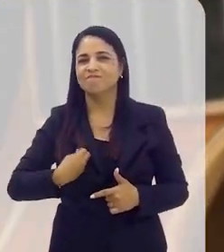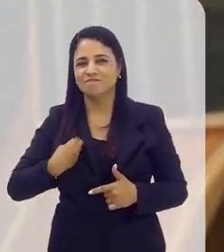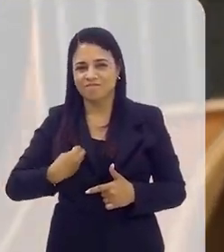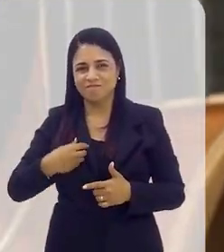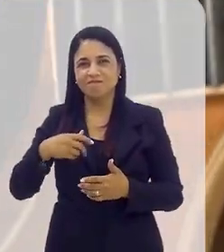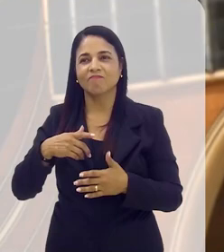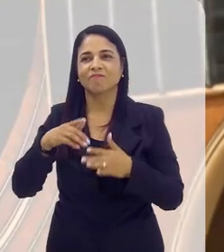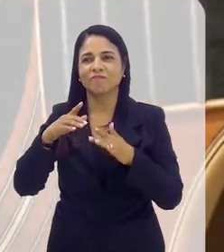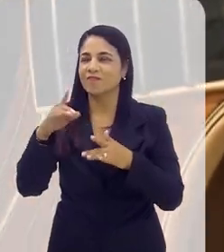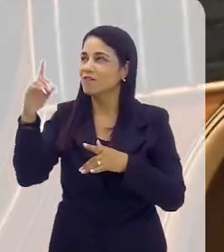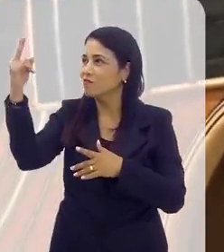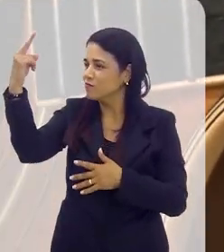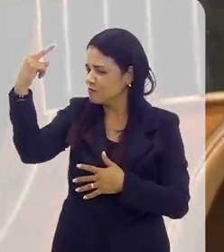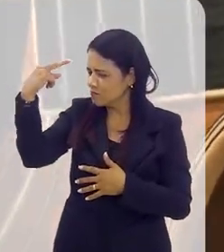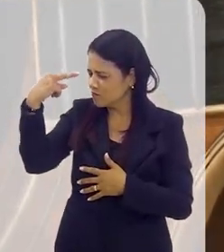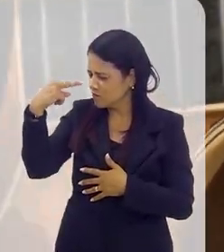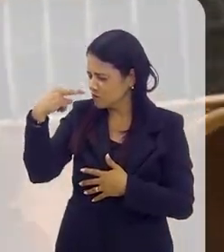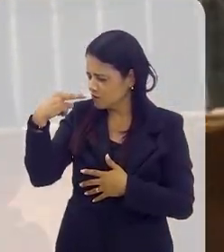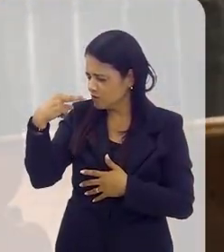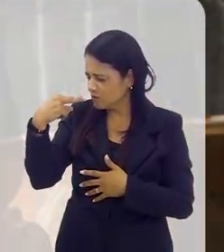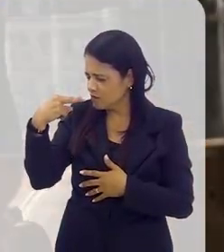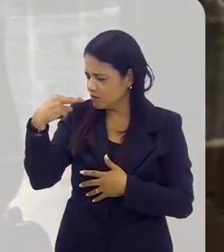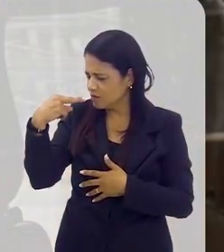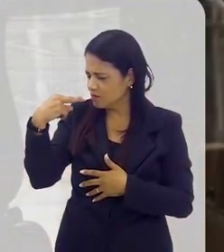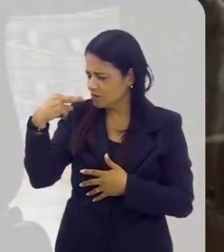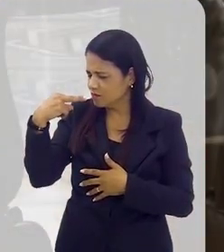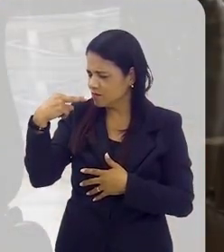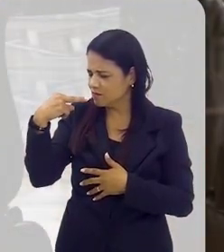aquilo que me custar, tu